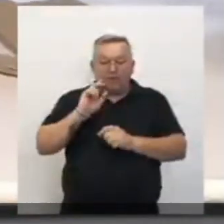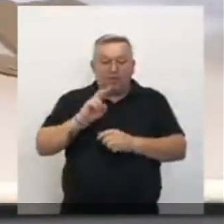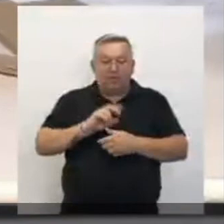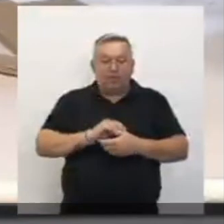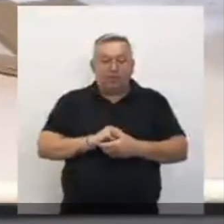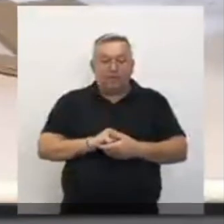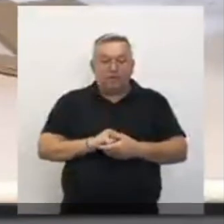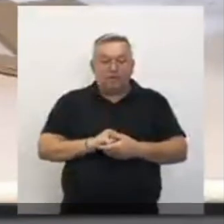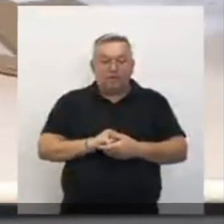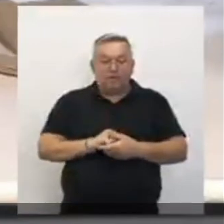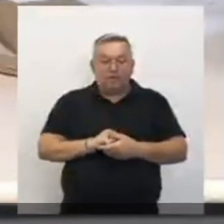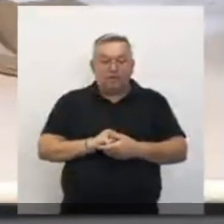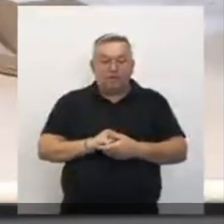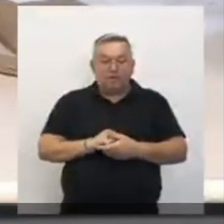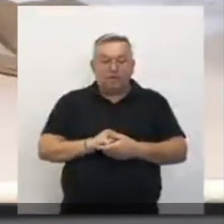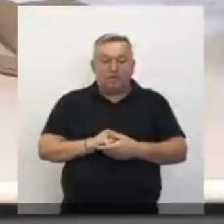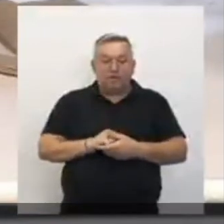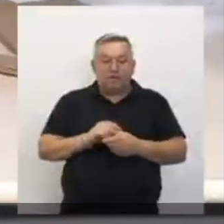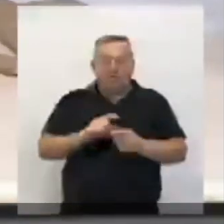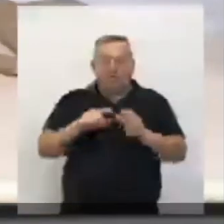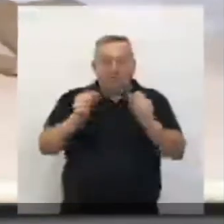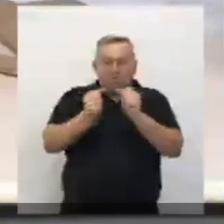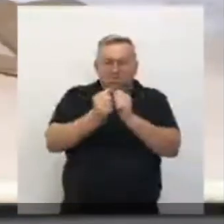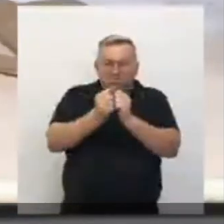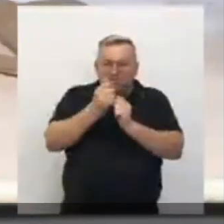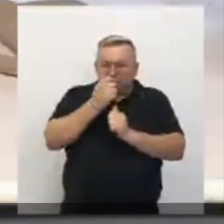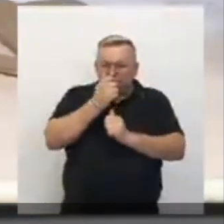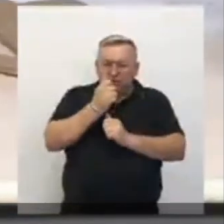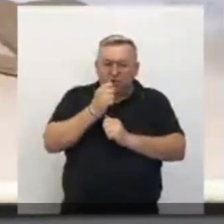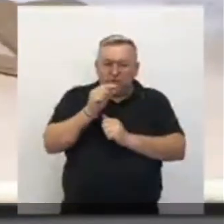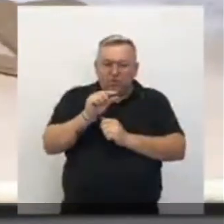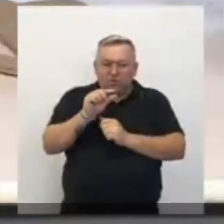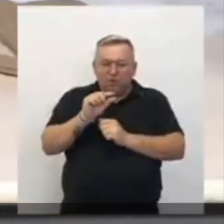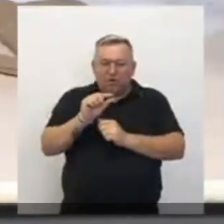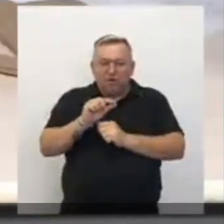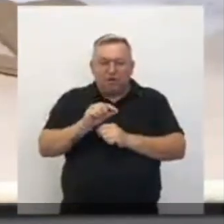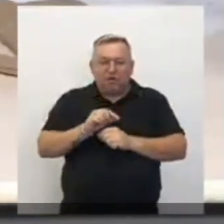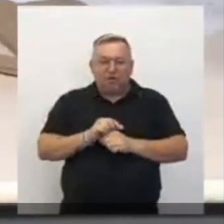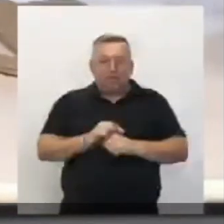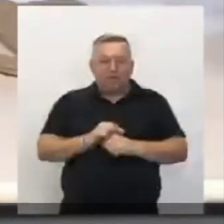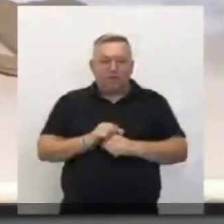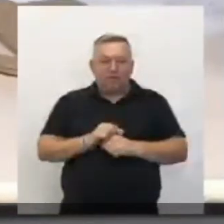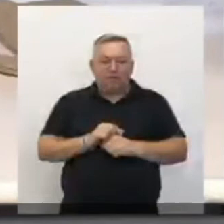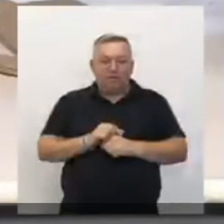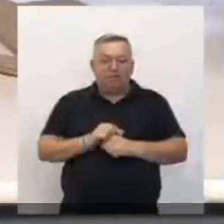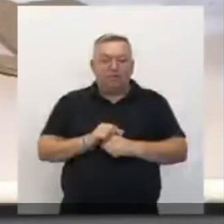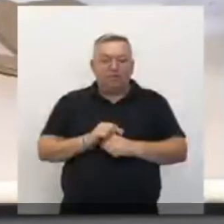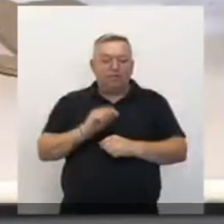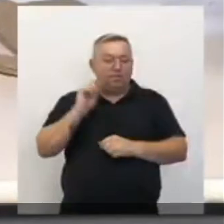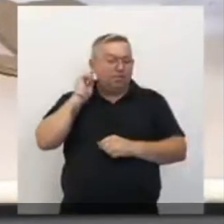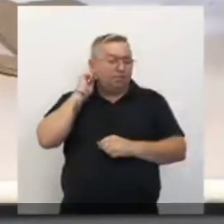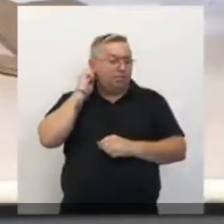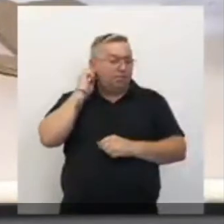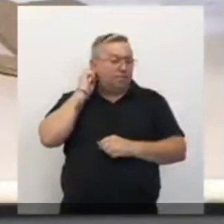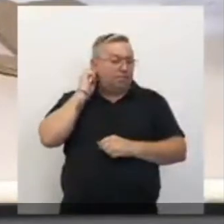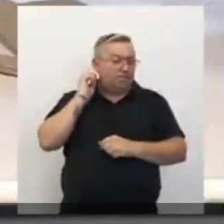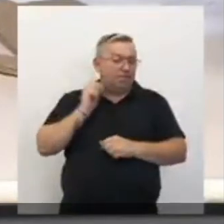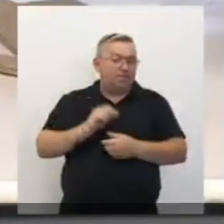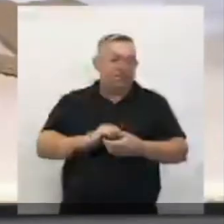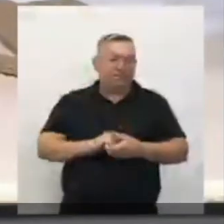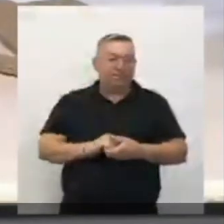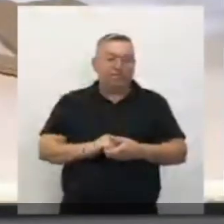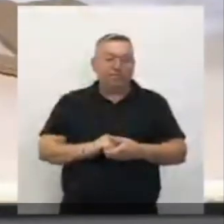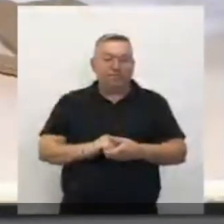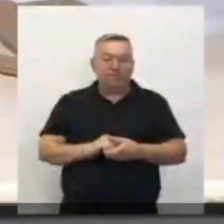Então não façam muito justo, tentem só que ela caiba aqui Encostar, né? Pra ela dentro. ter movimento, Isso, né? que ela caiba